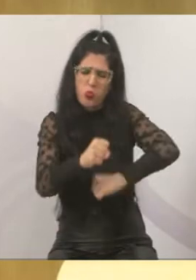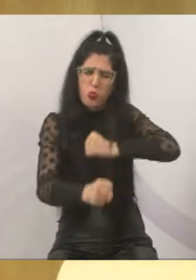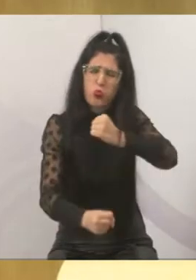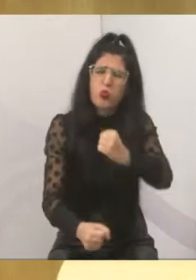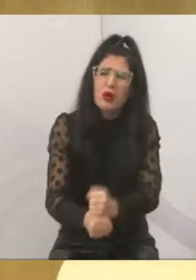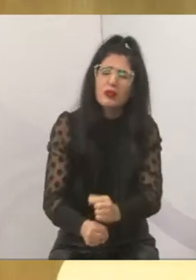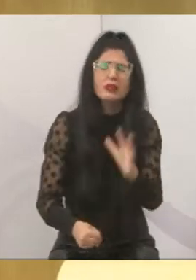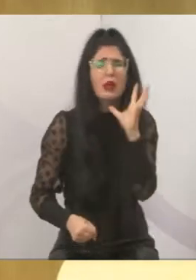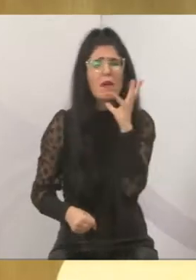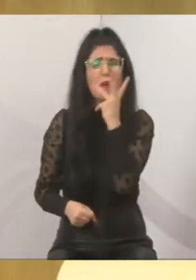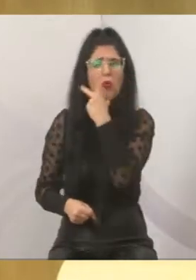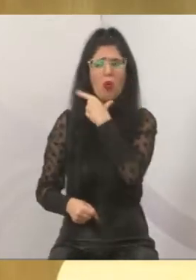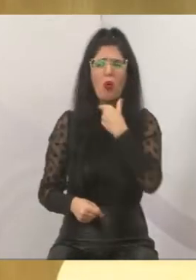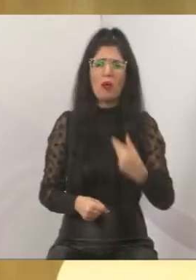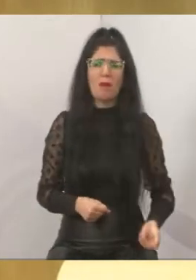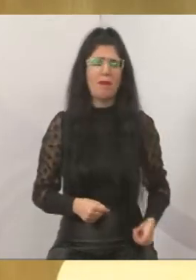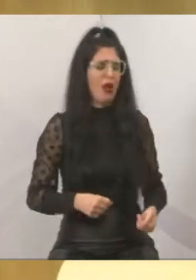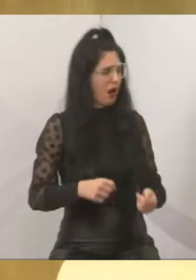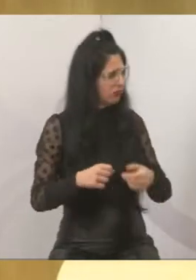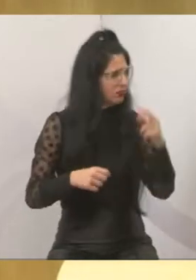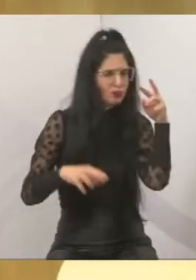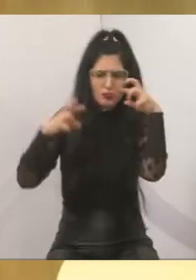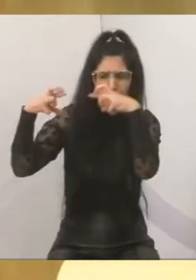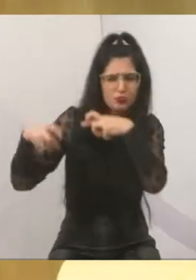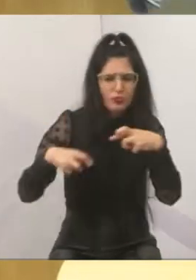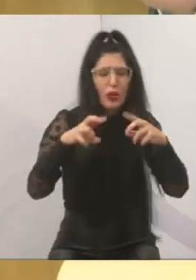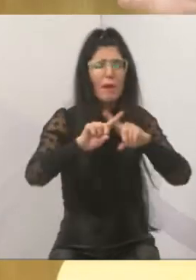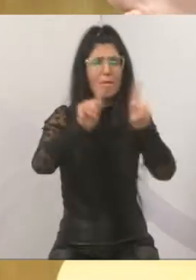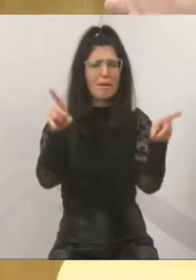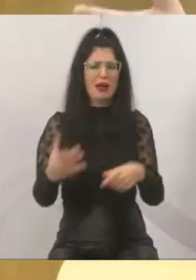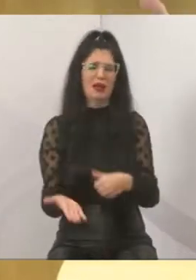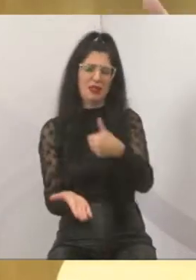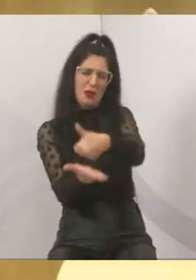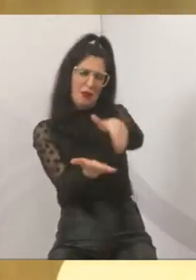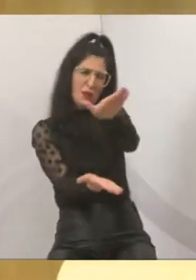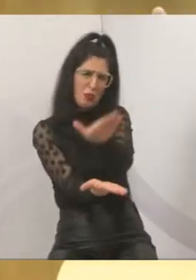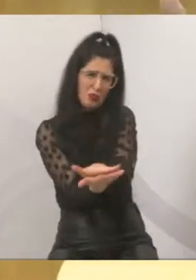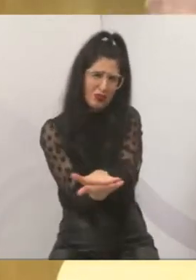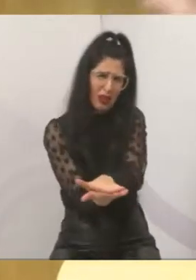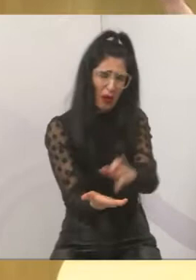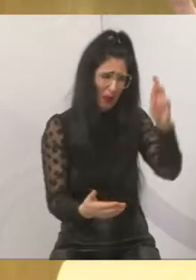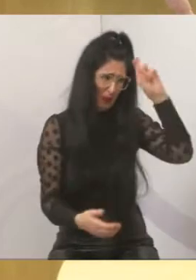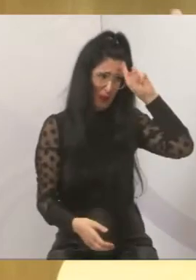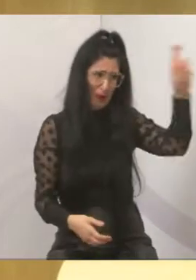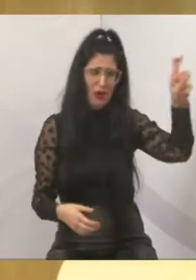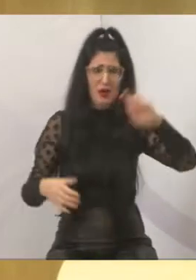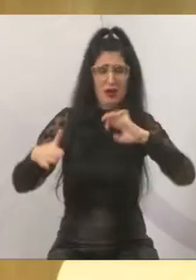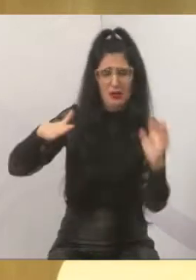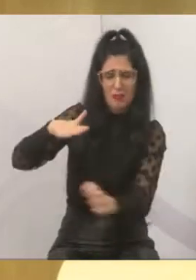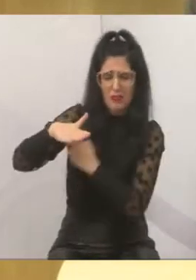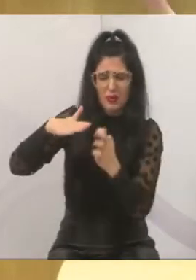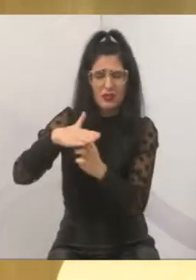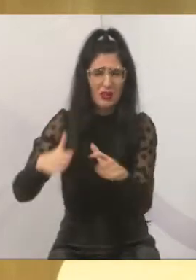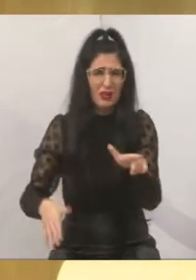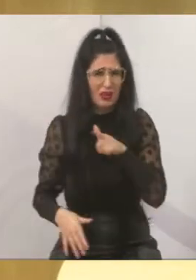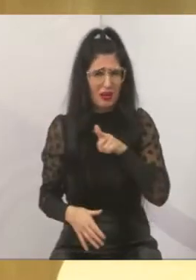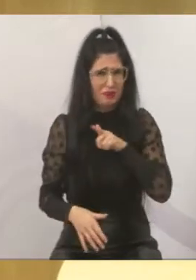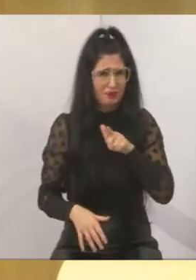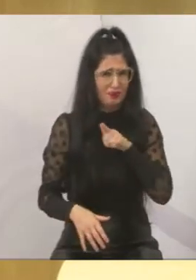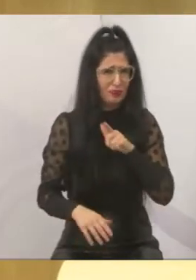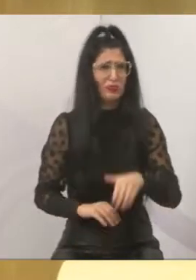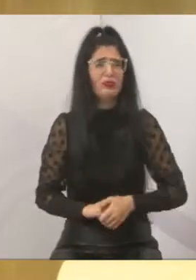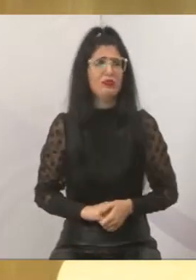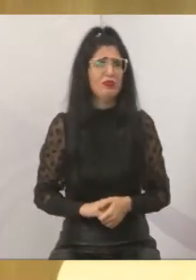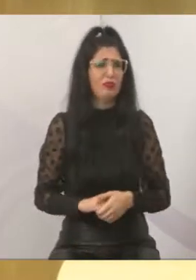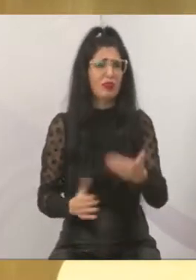se fazer uma vistoria. Agora, quando é para multar o cuidado do o coitado do empresário, o